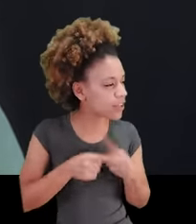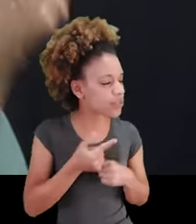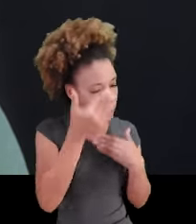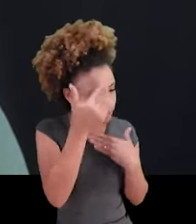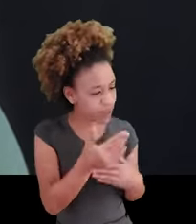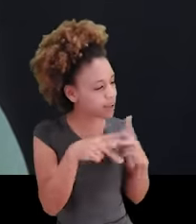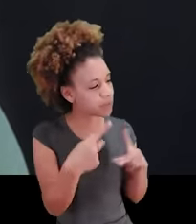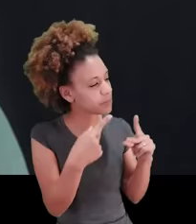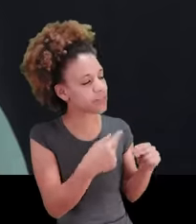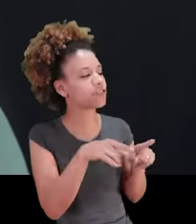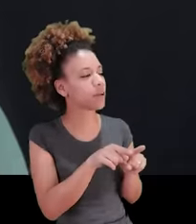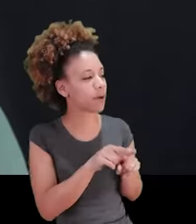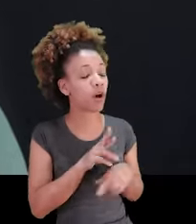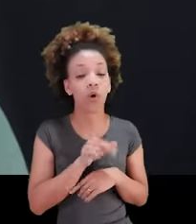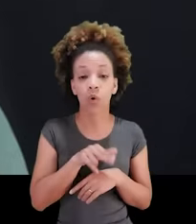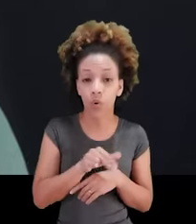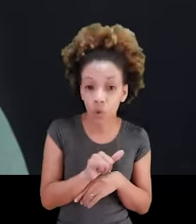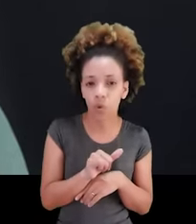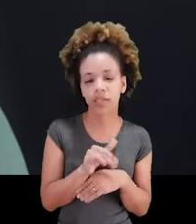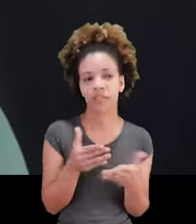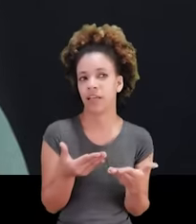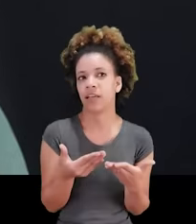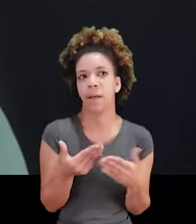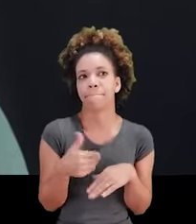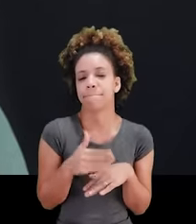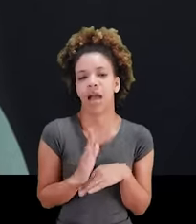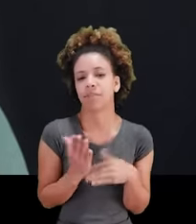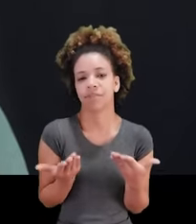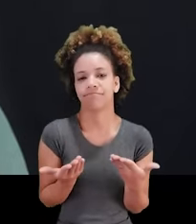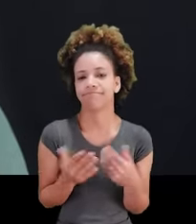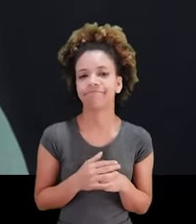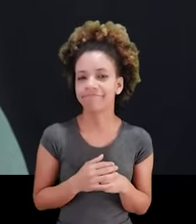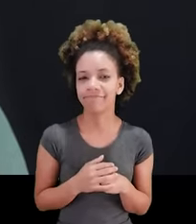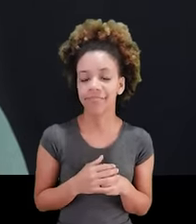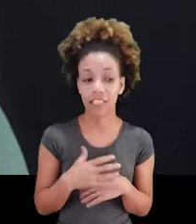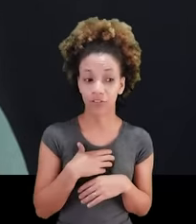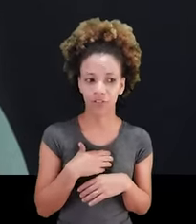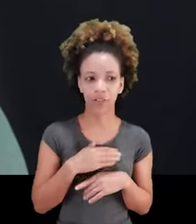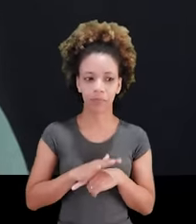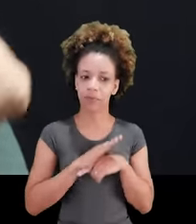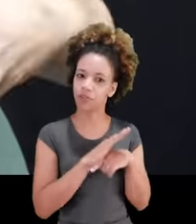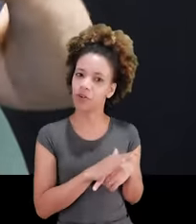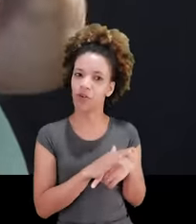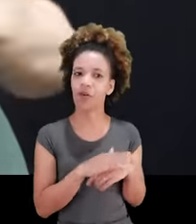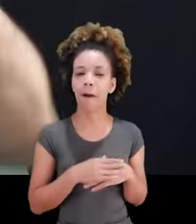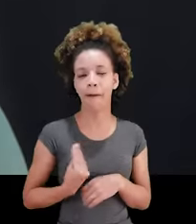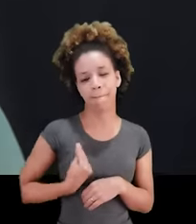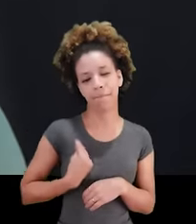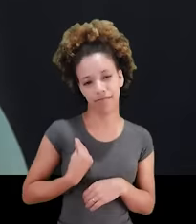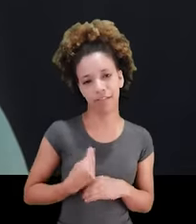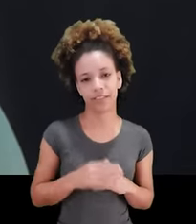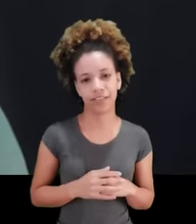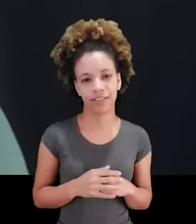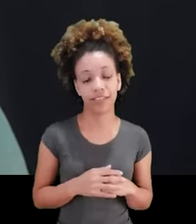em um presente também, cara, o Rui Unas é um dos caras que mais, cara, de alguma maneira contribuiu pra minha vida aqui.